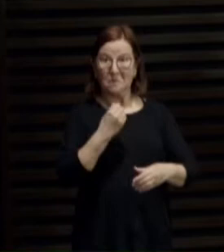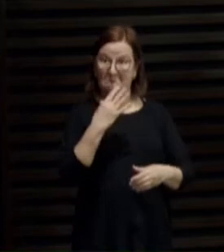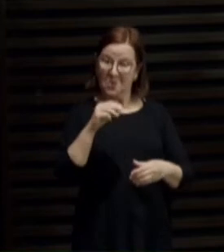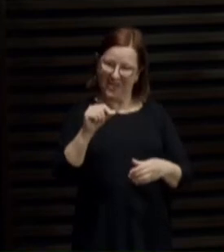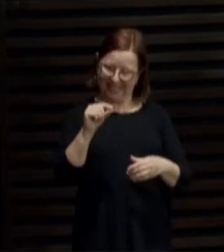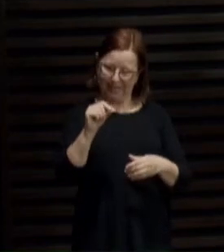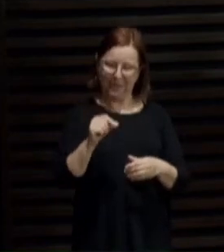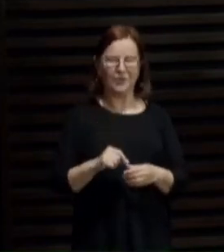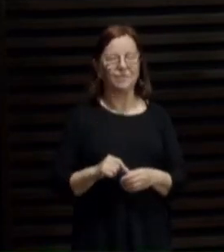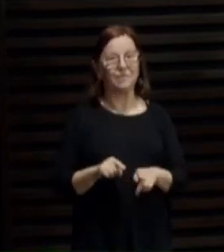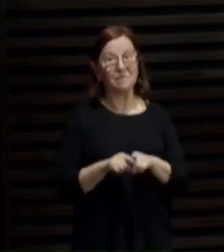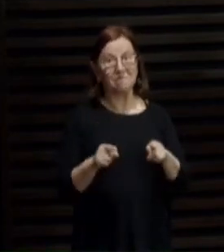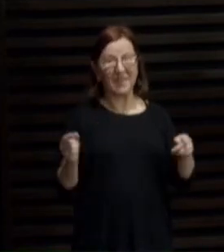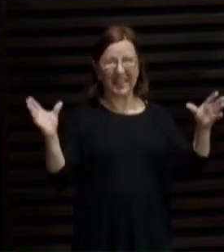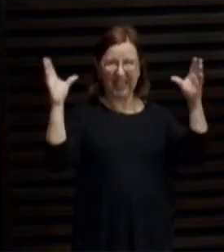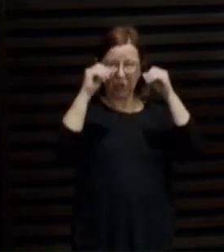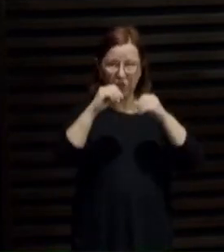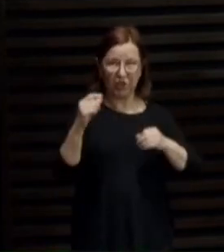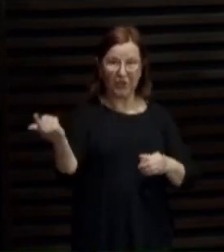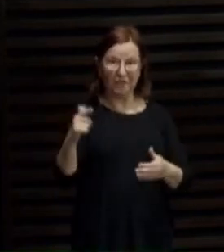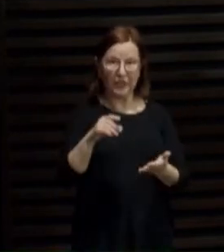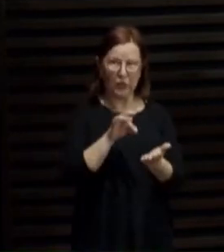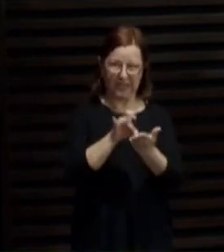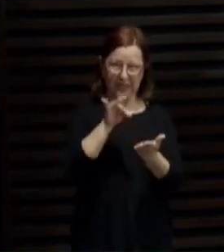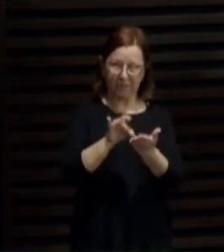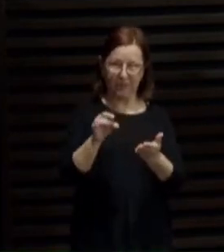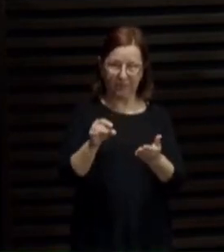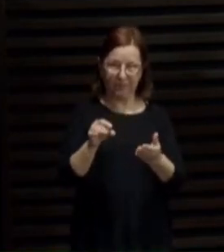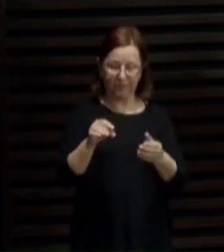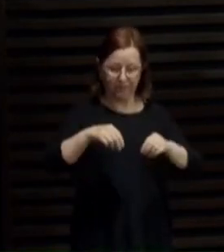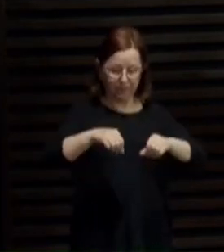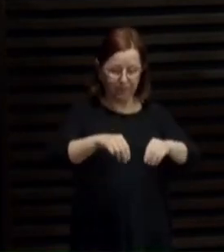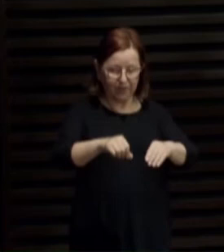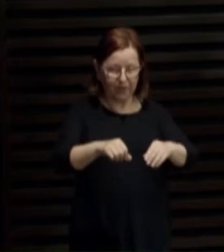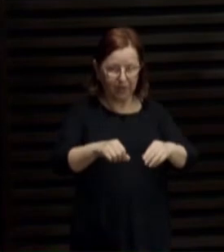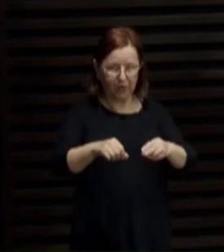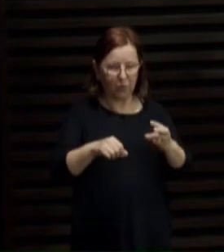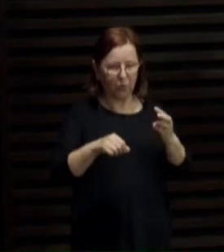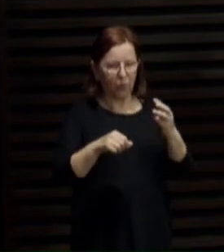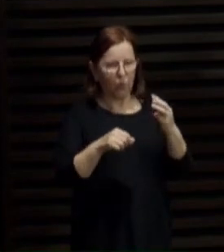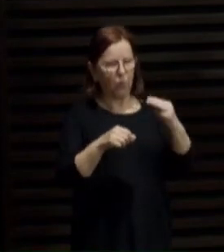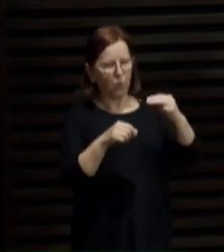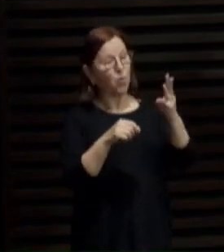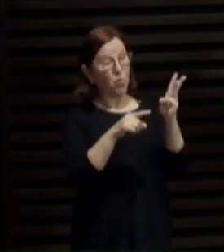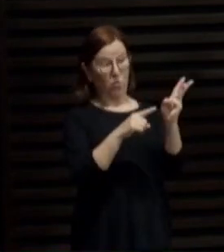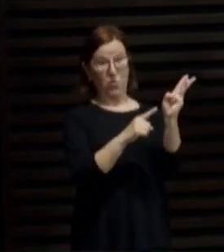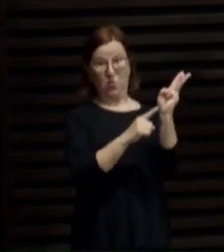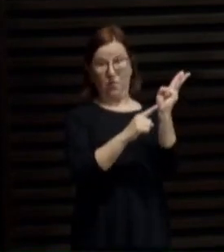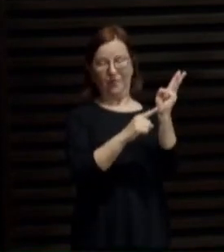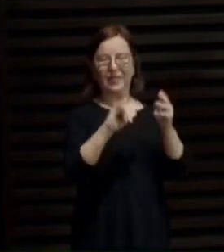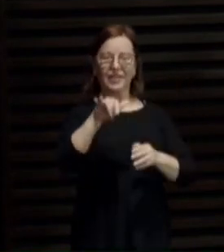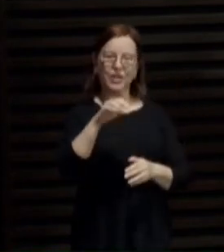noite veio o adversário e plantou o joio. E quando os discípulos falaram